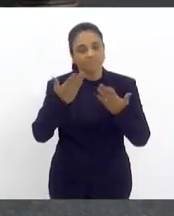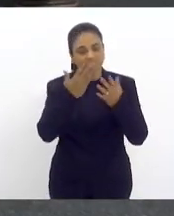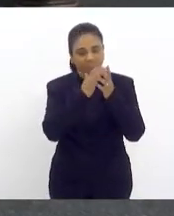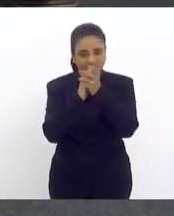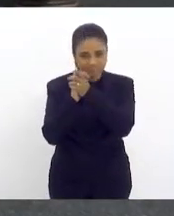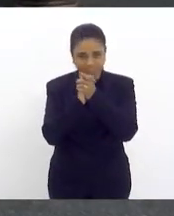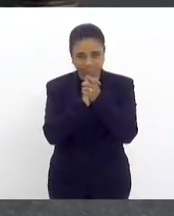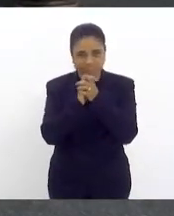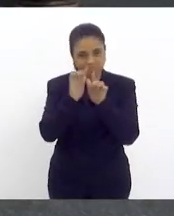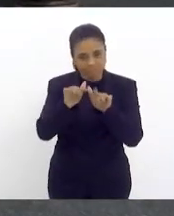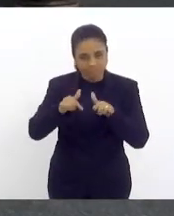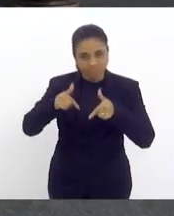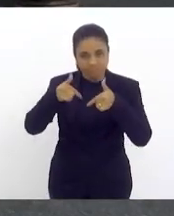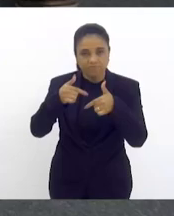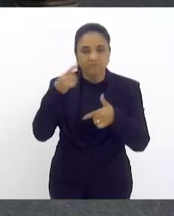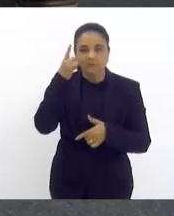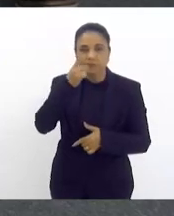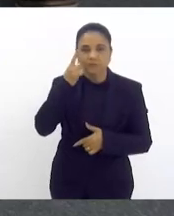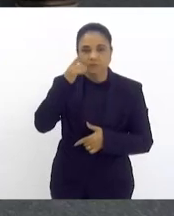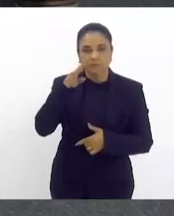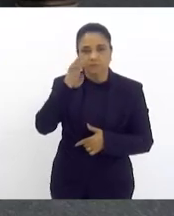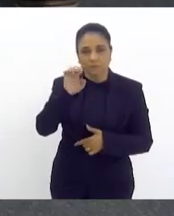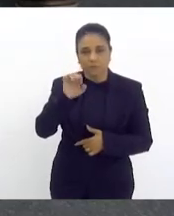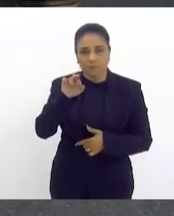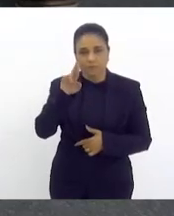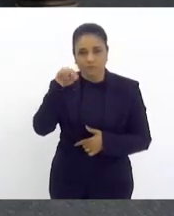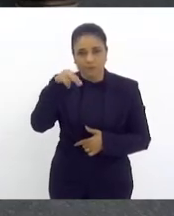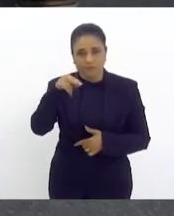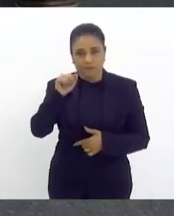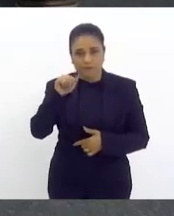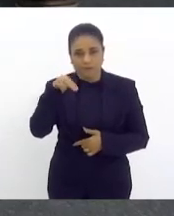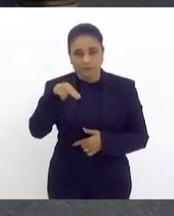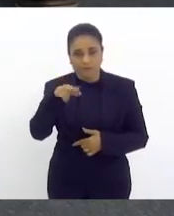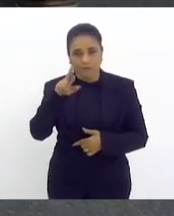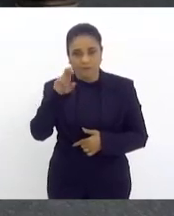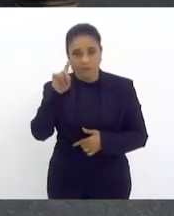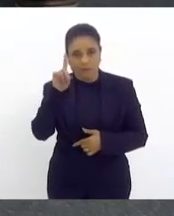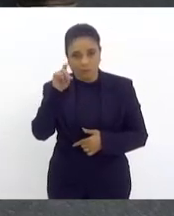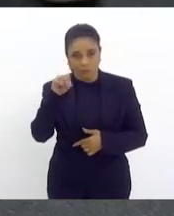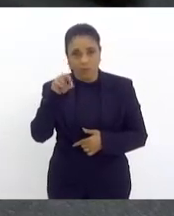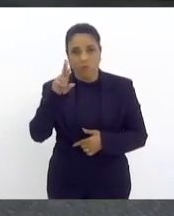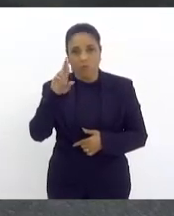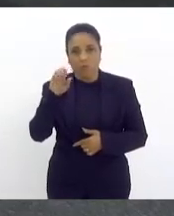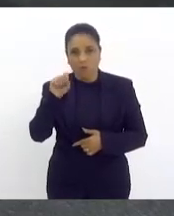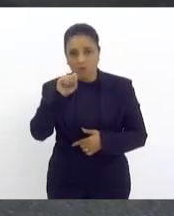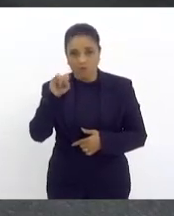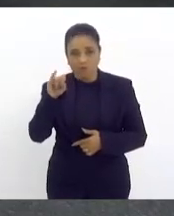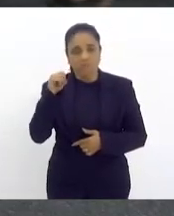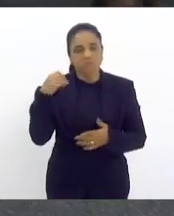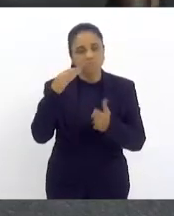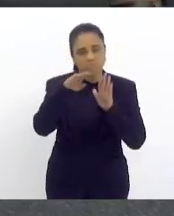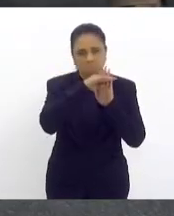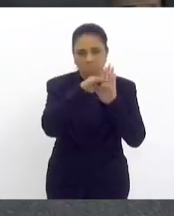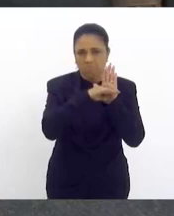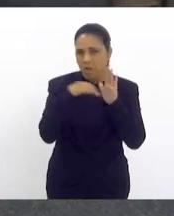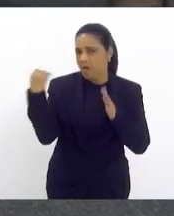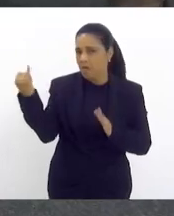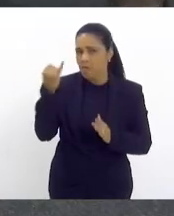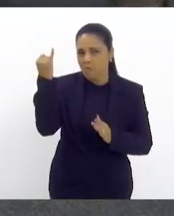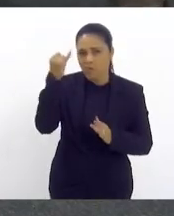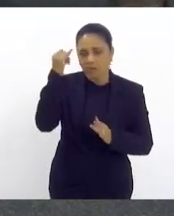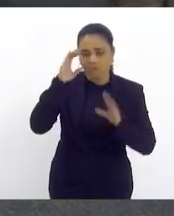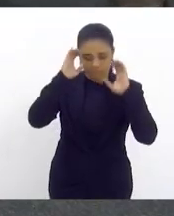do deputado Bernardo Rossi e essa pauta é de suma importância para aquele cidadãos e aquela